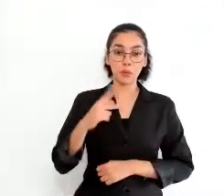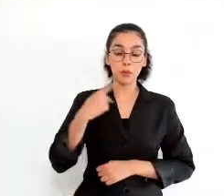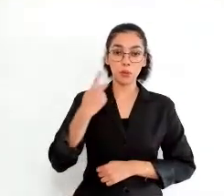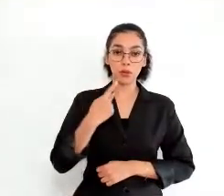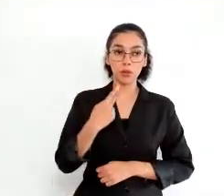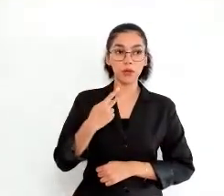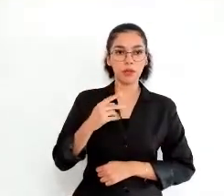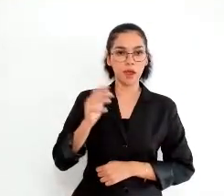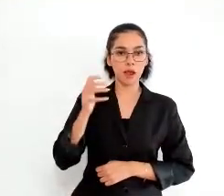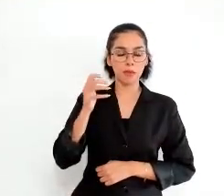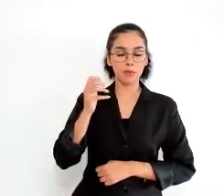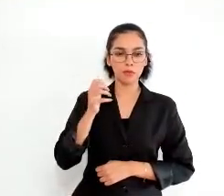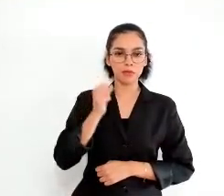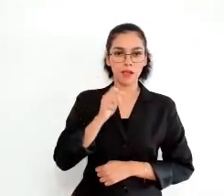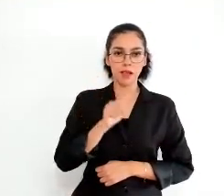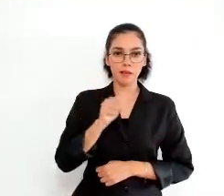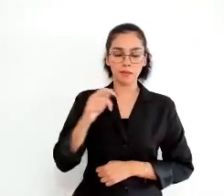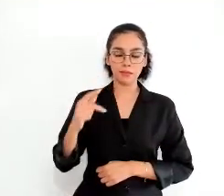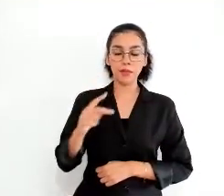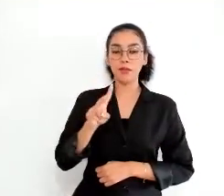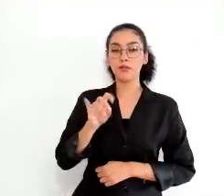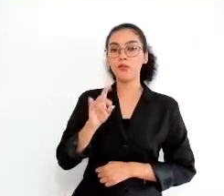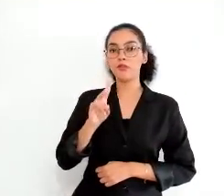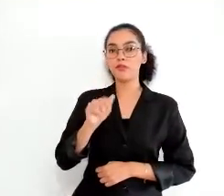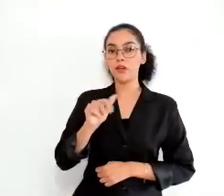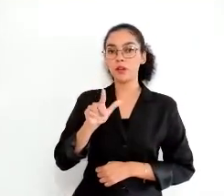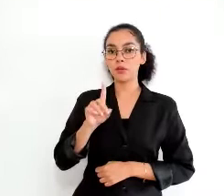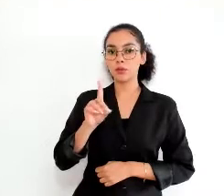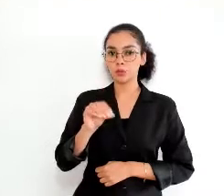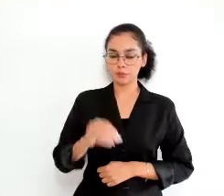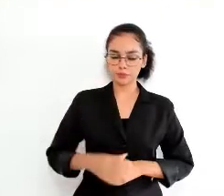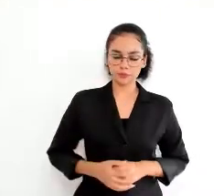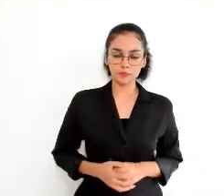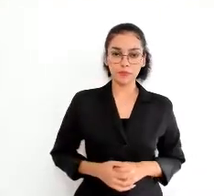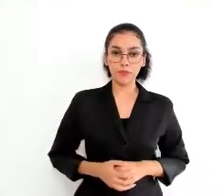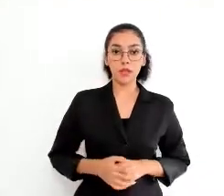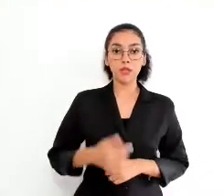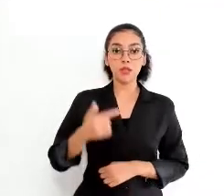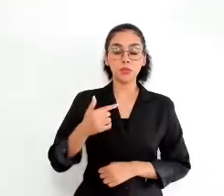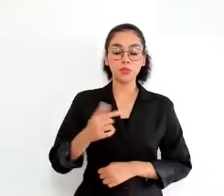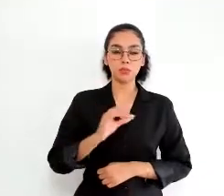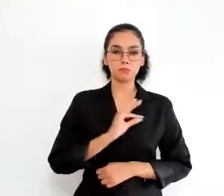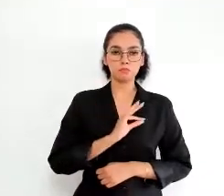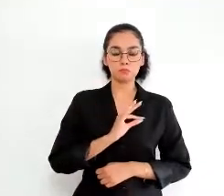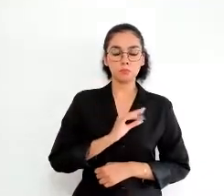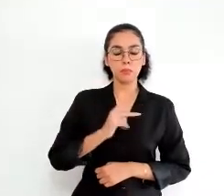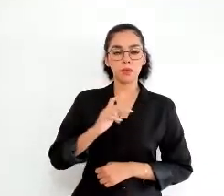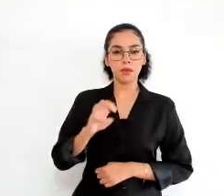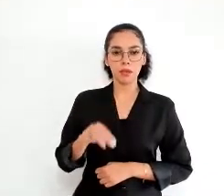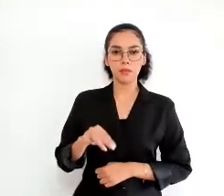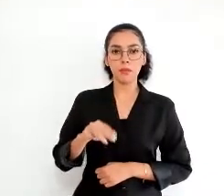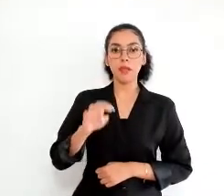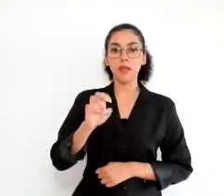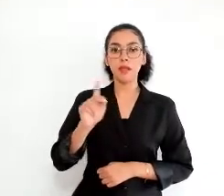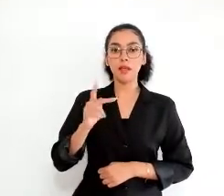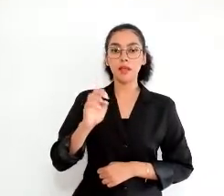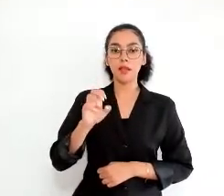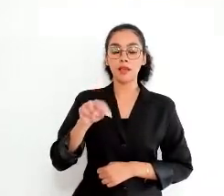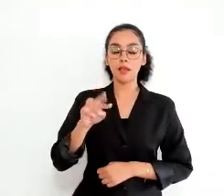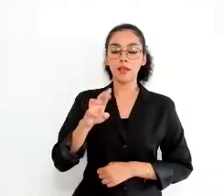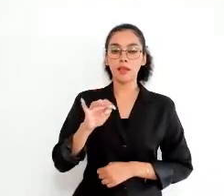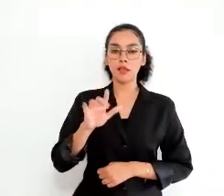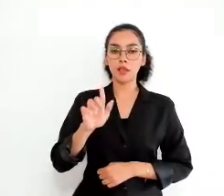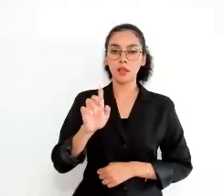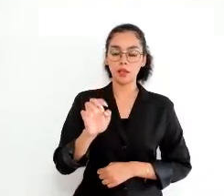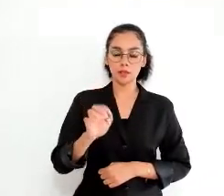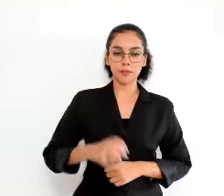aposentado Vivaldo de Lima, Segundo Sargento PM Moab Henrique do Nascimento, Desembargador